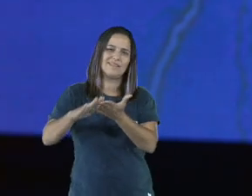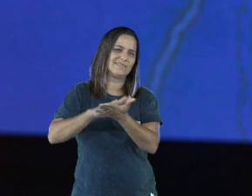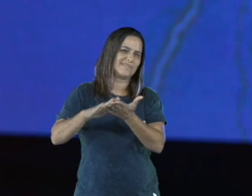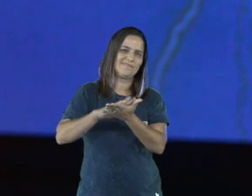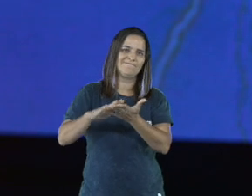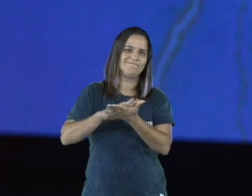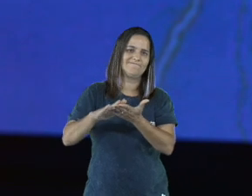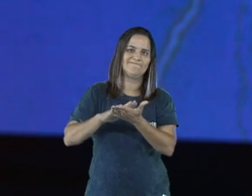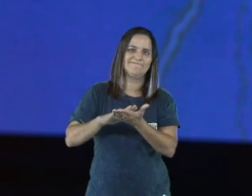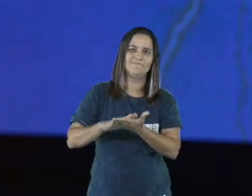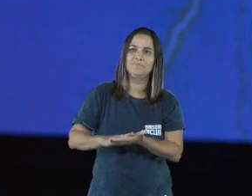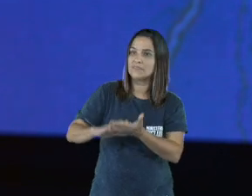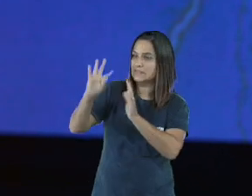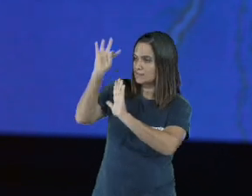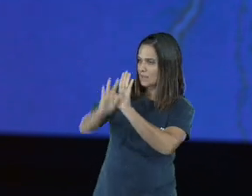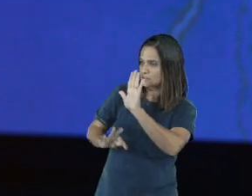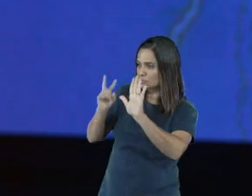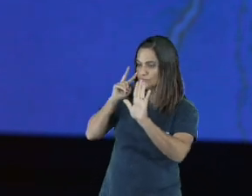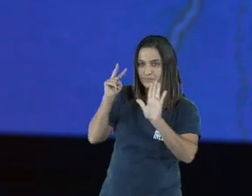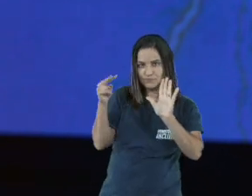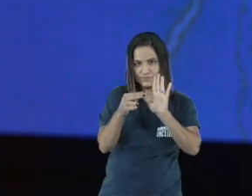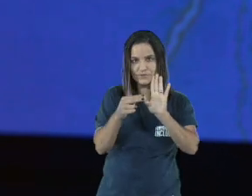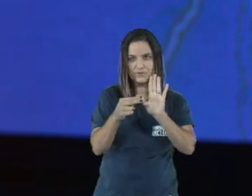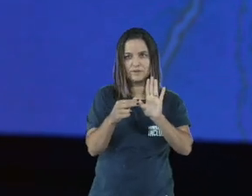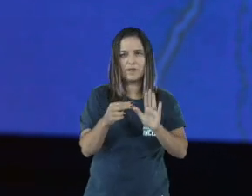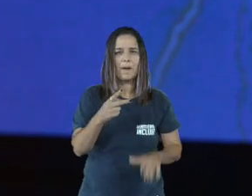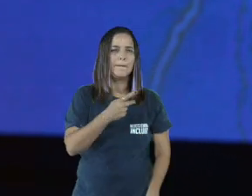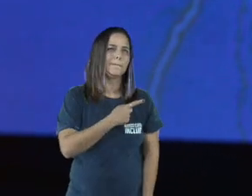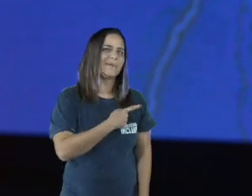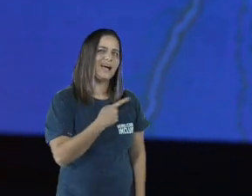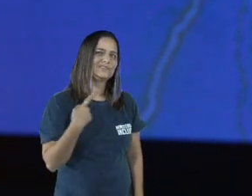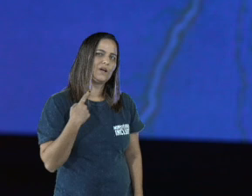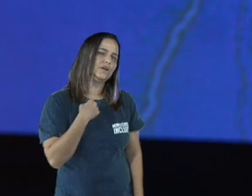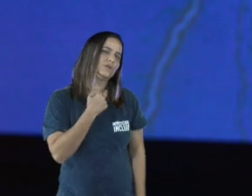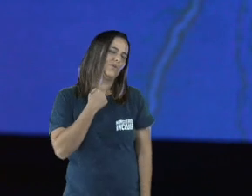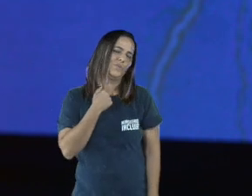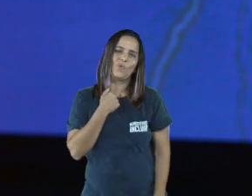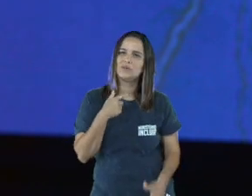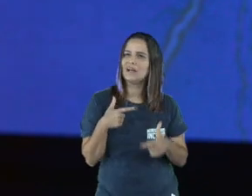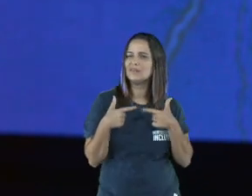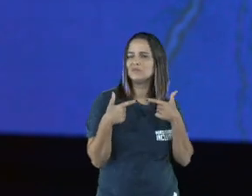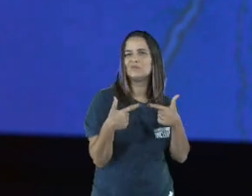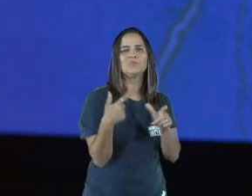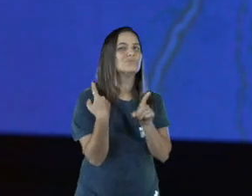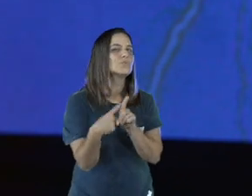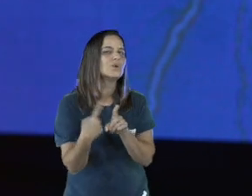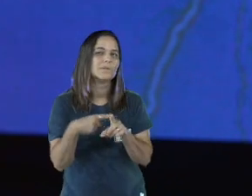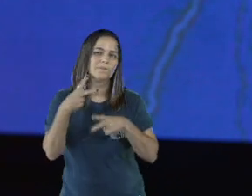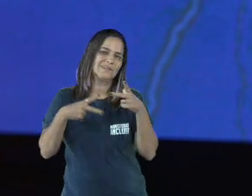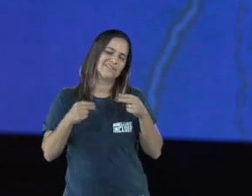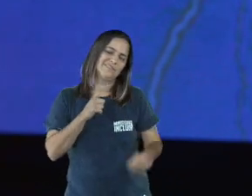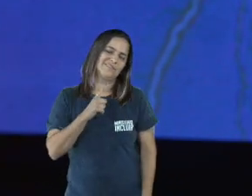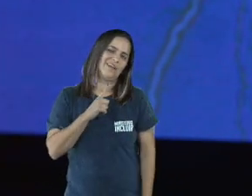fazer nada para Deus pelo recompensa seu um monte bíblico porque a Bíblia diz que tem galardão o e